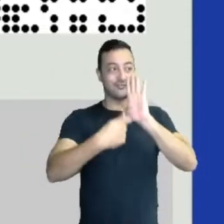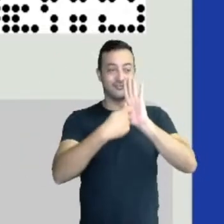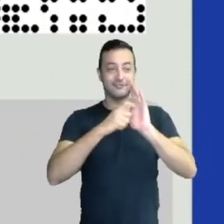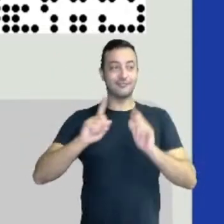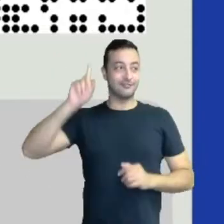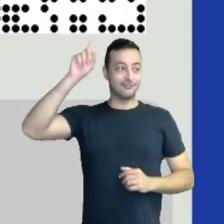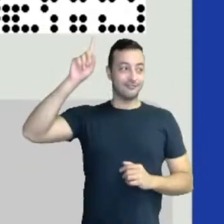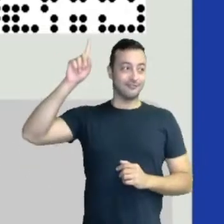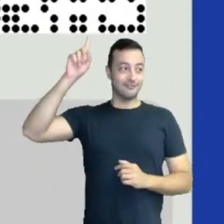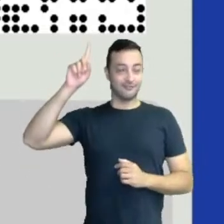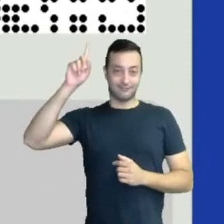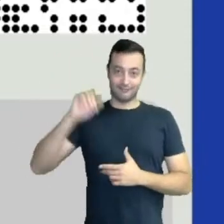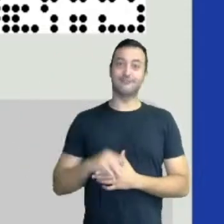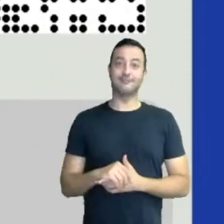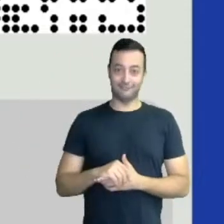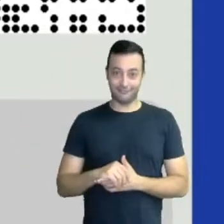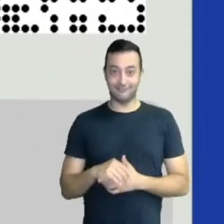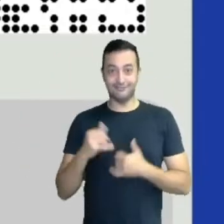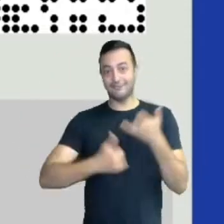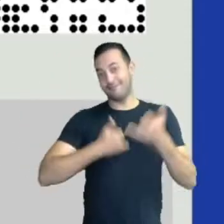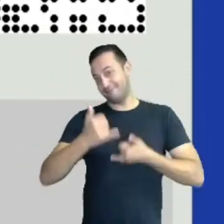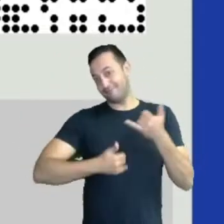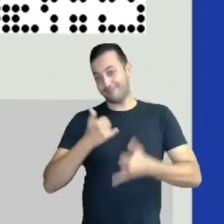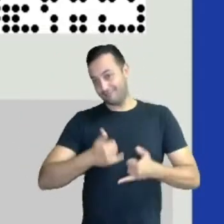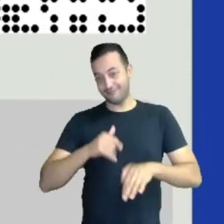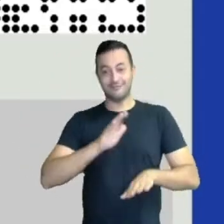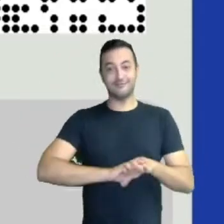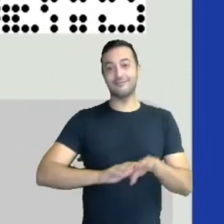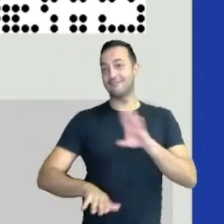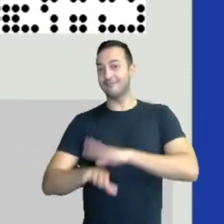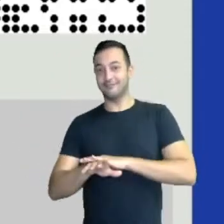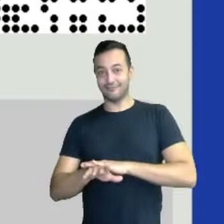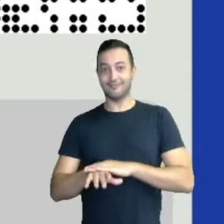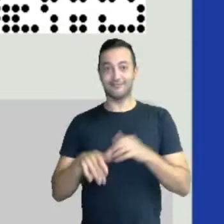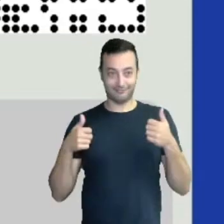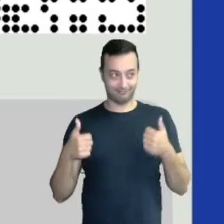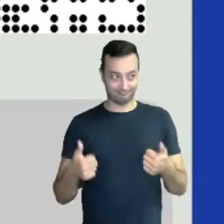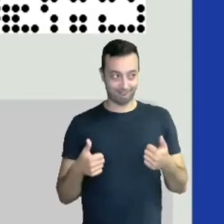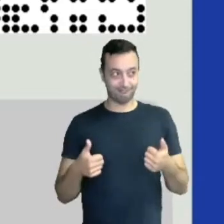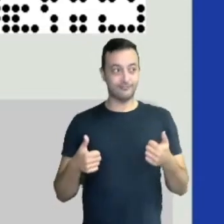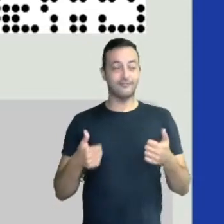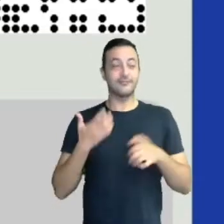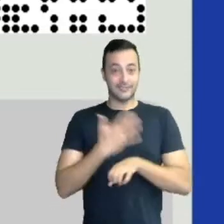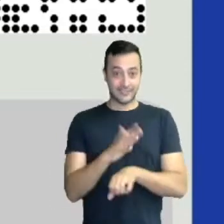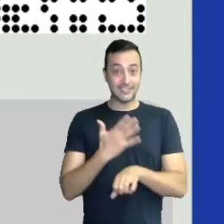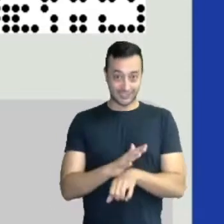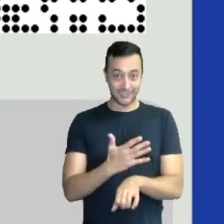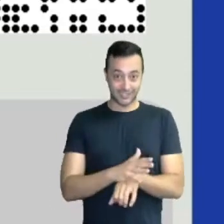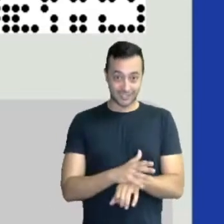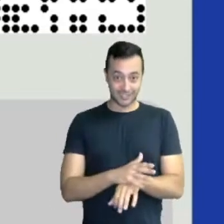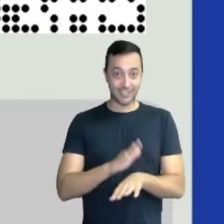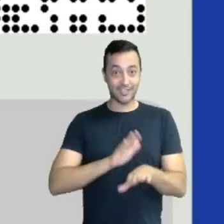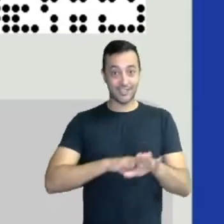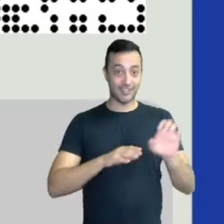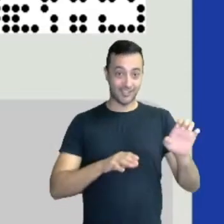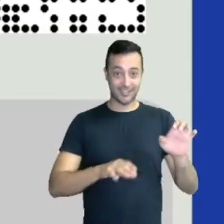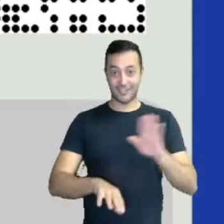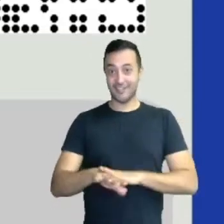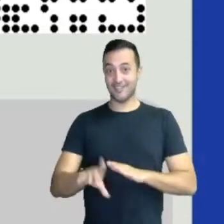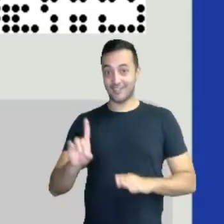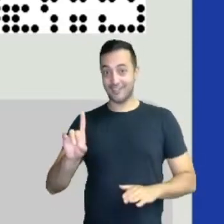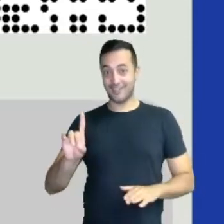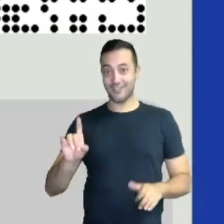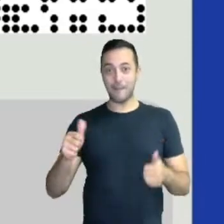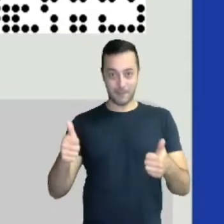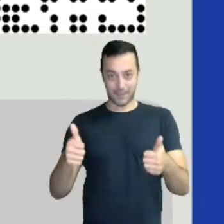poder jogar esse joguinho aí da lateralidade. Vamos treinar, né? O que é esquerdo e o que é